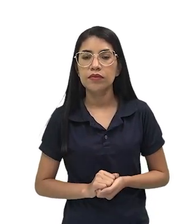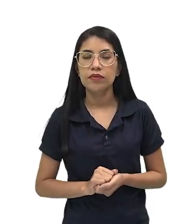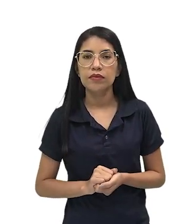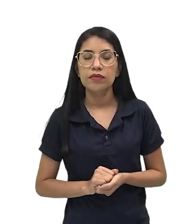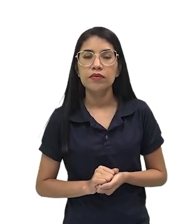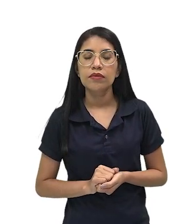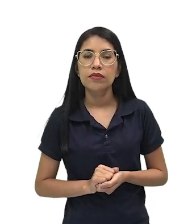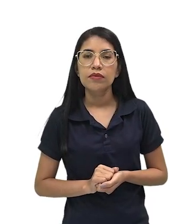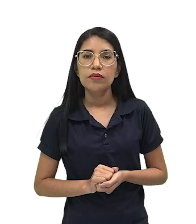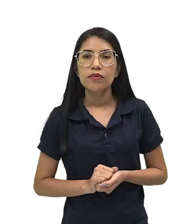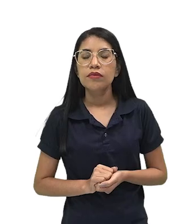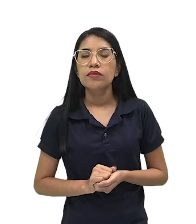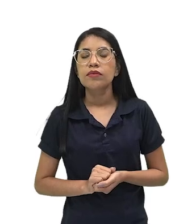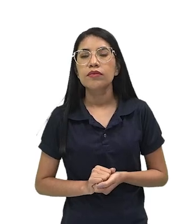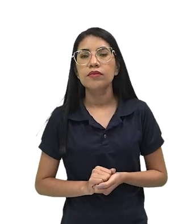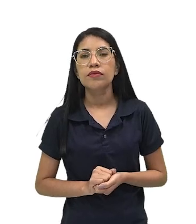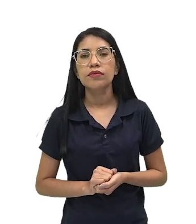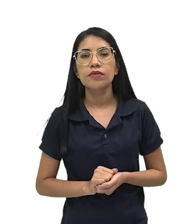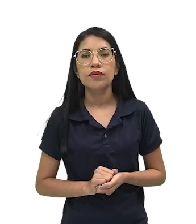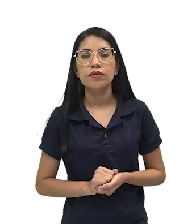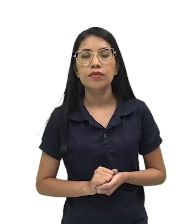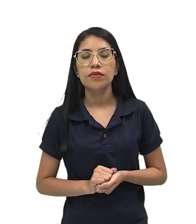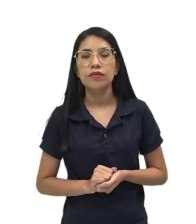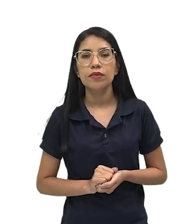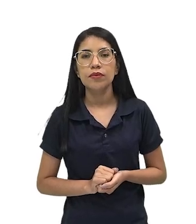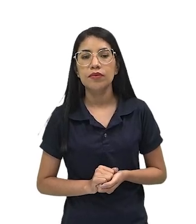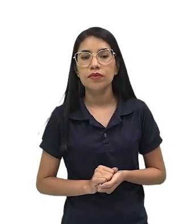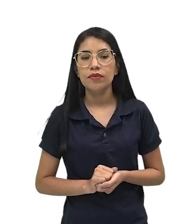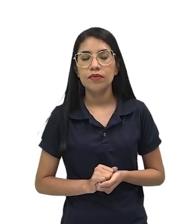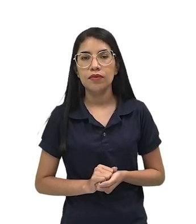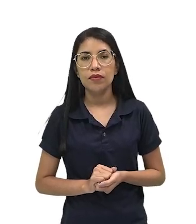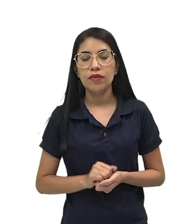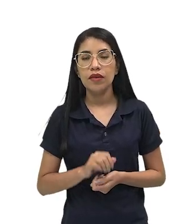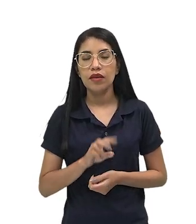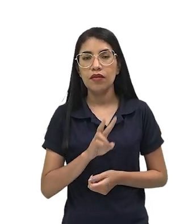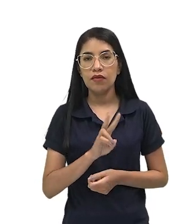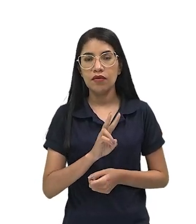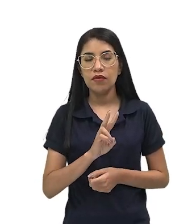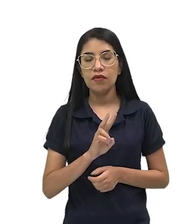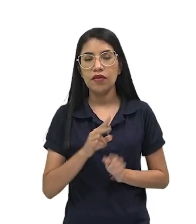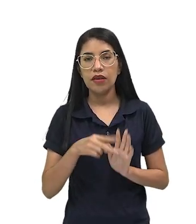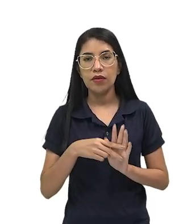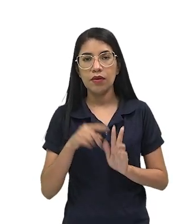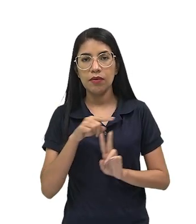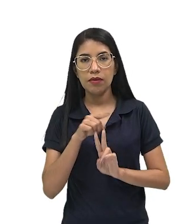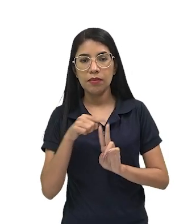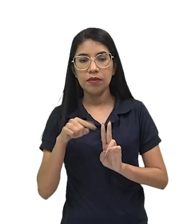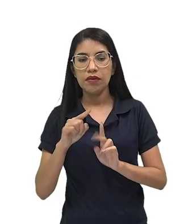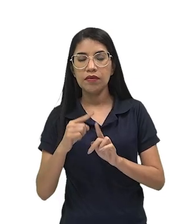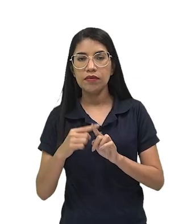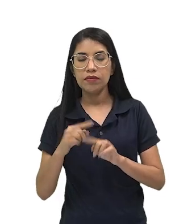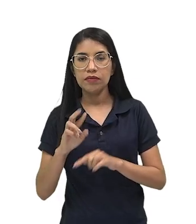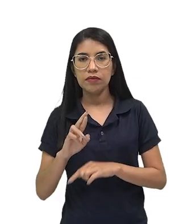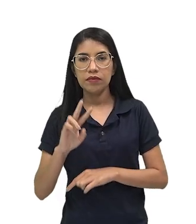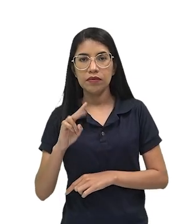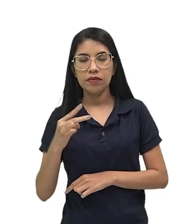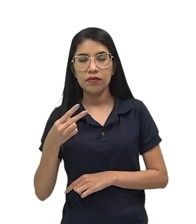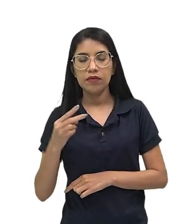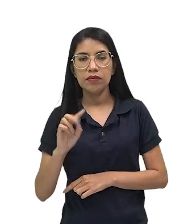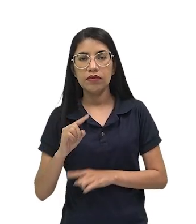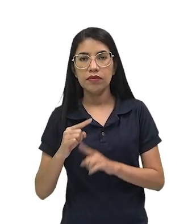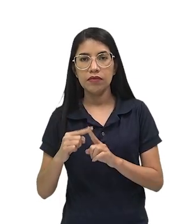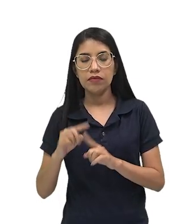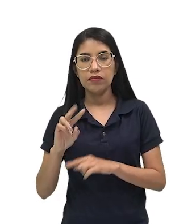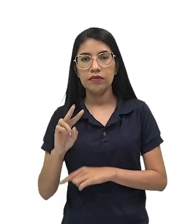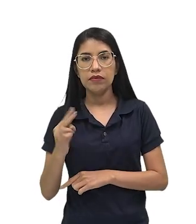reto, né? É V igual a π vezes R ao quadrado vezes H,